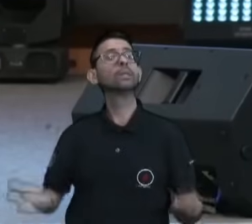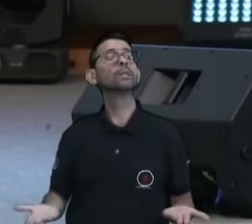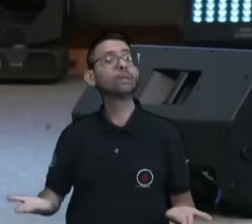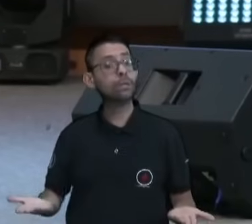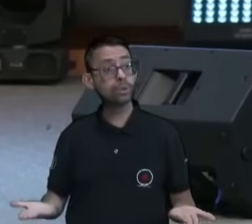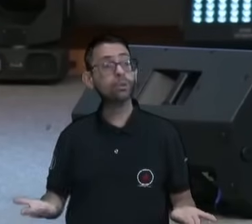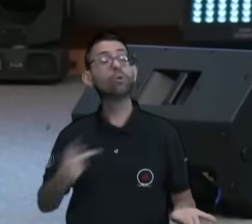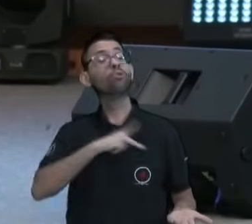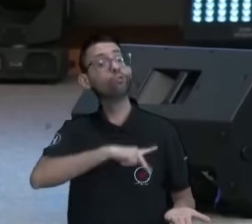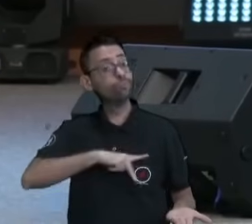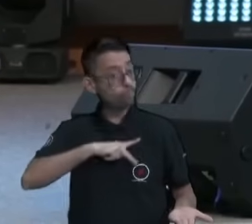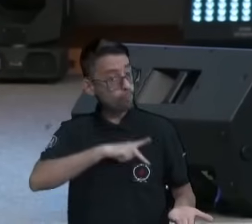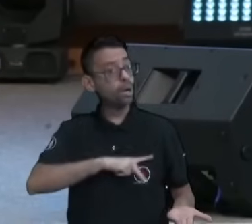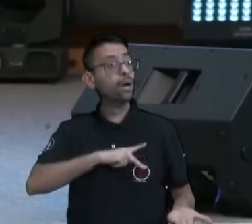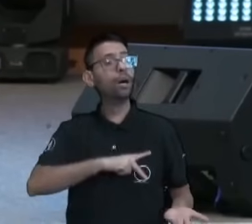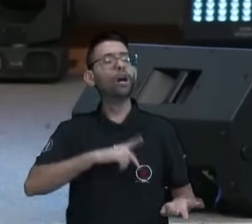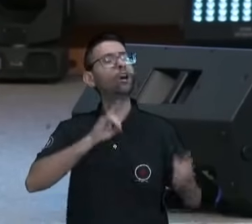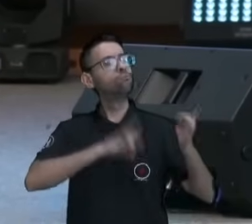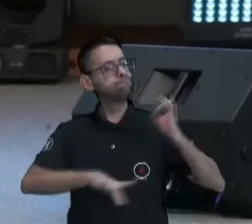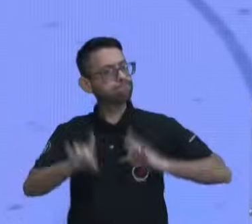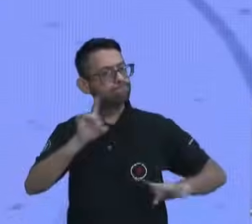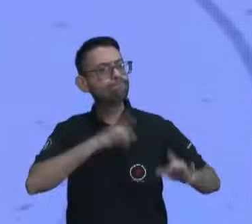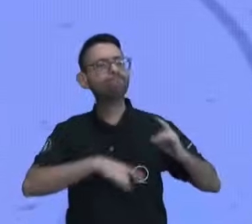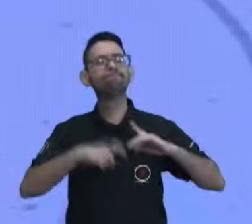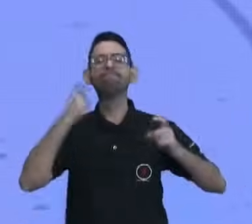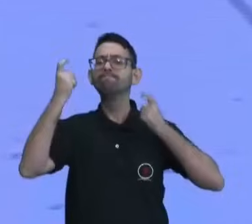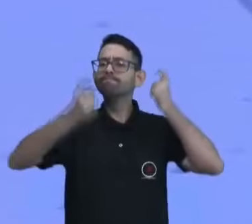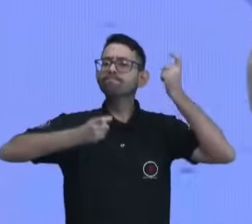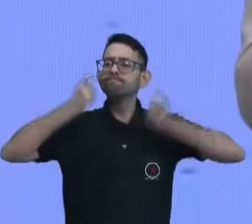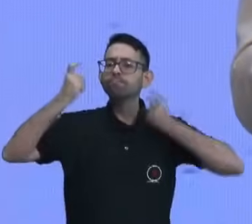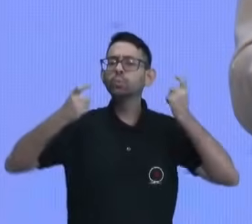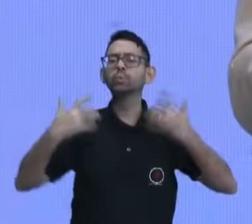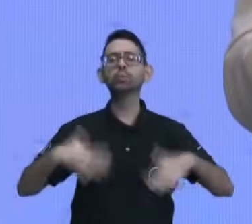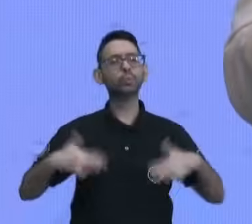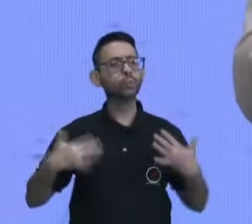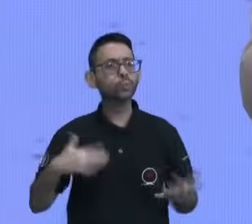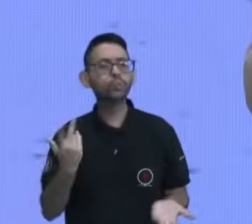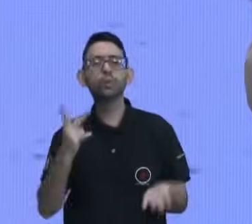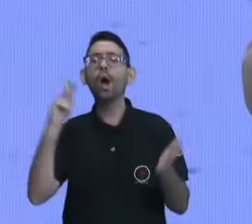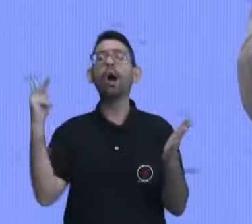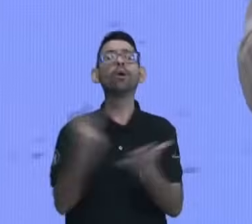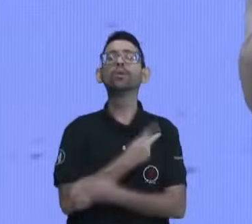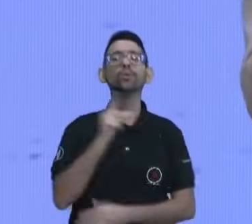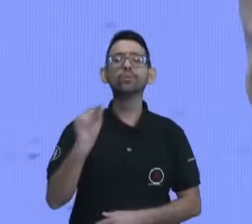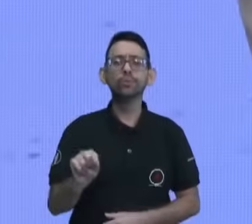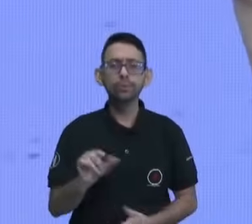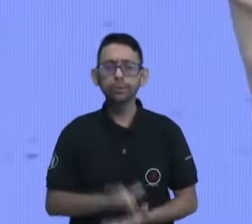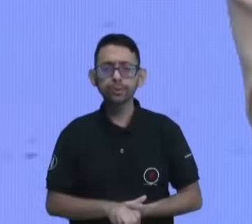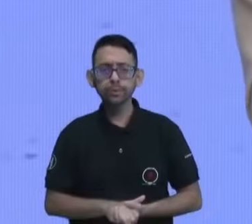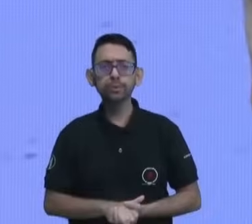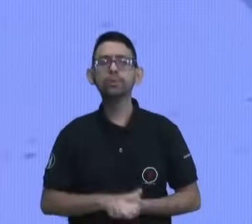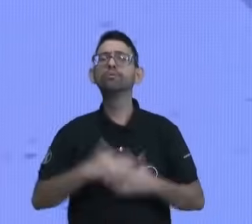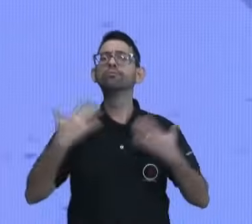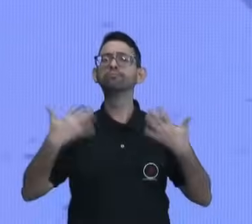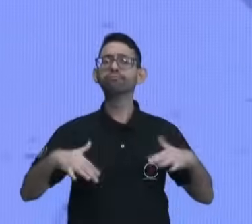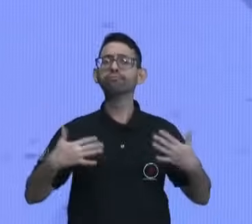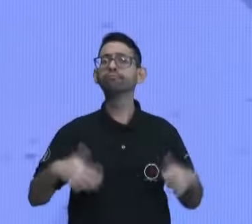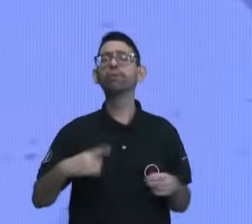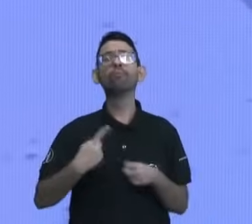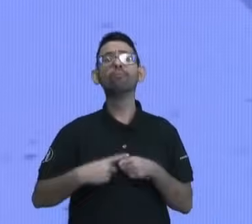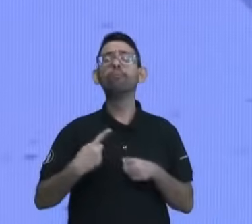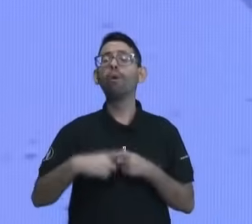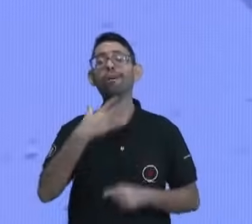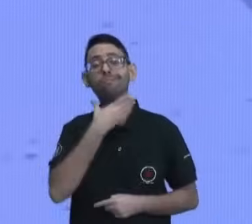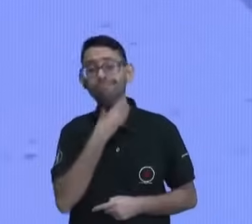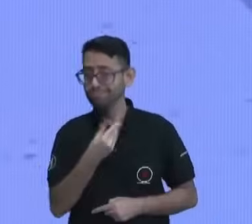tô preocupado com o que tá acontecendo eu tô preocupado que esses falsos obreiros